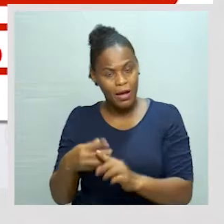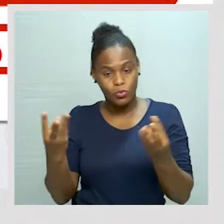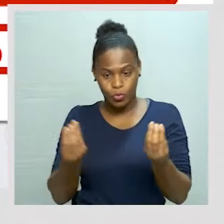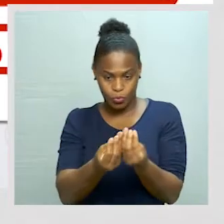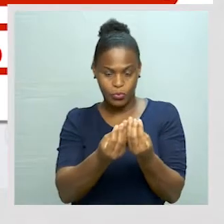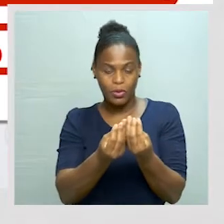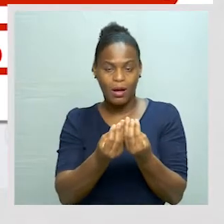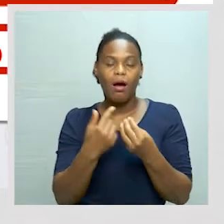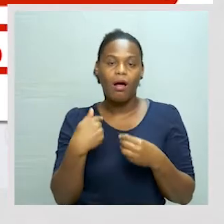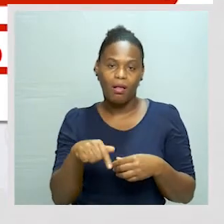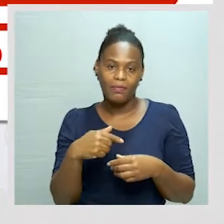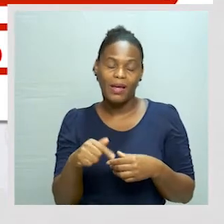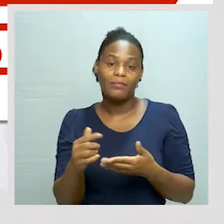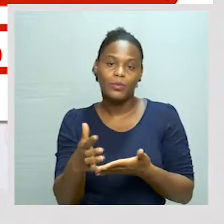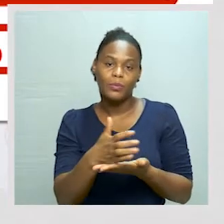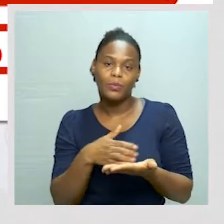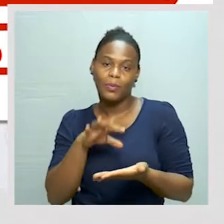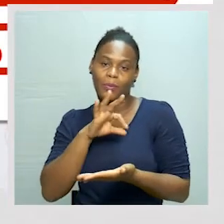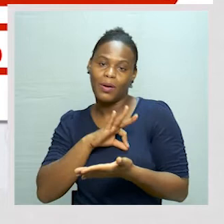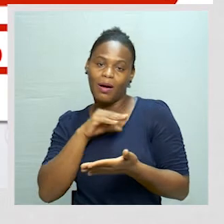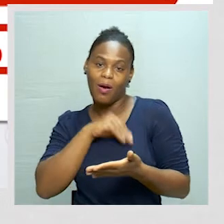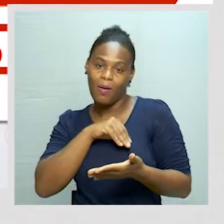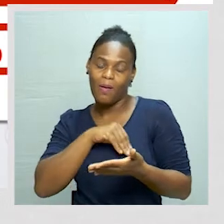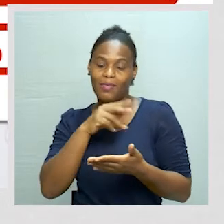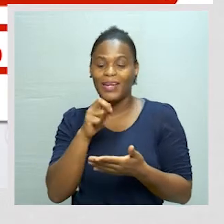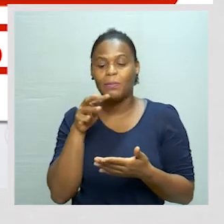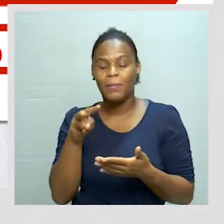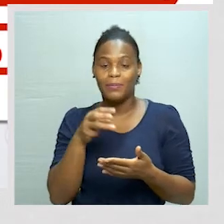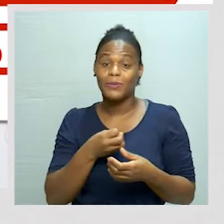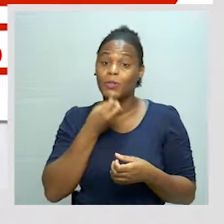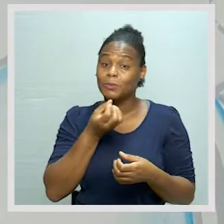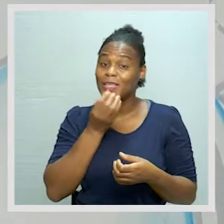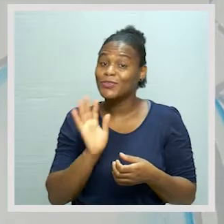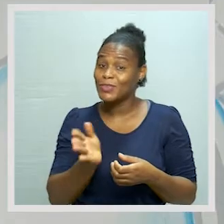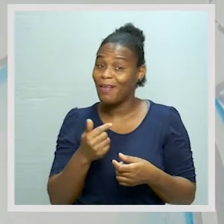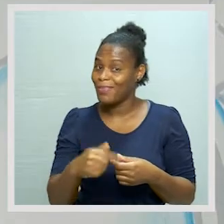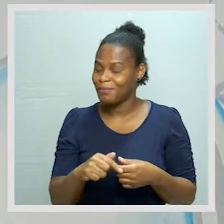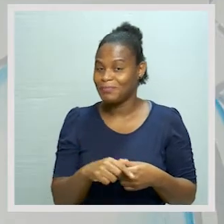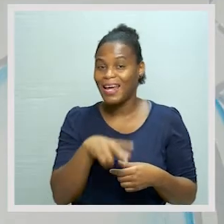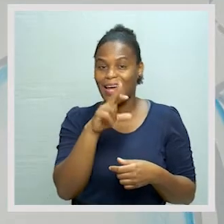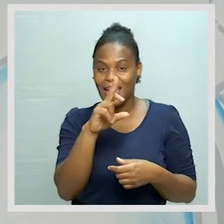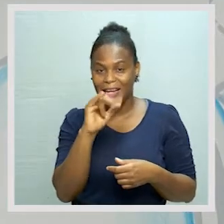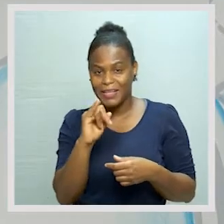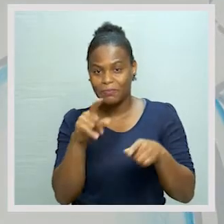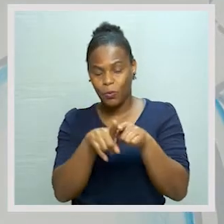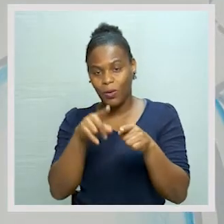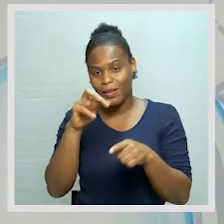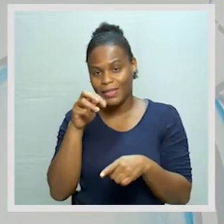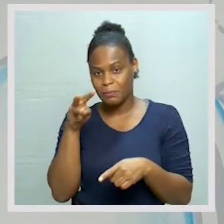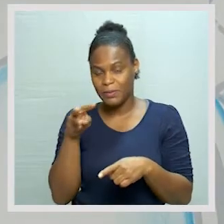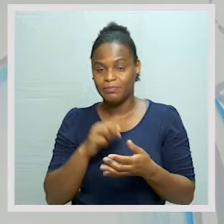vamos encontrar o rendimento interno, que é 3.000. Então está a justificação. Se não temos os